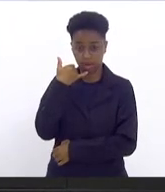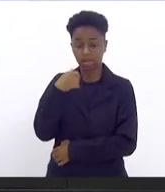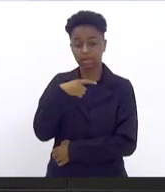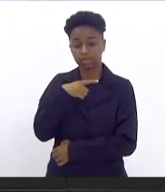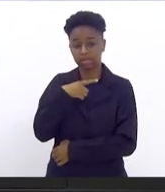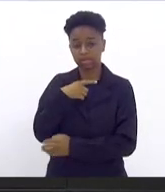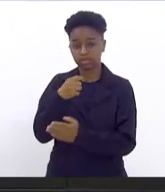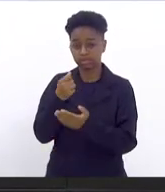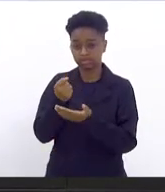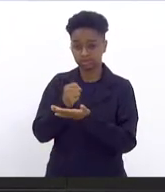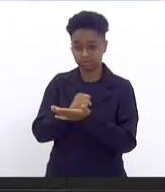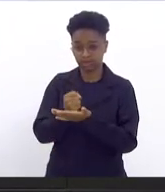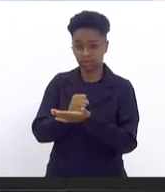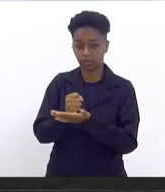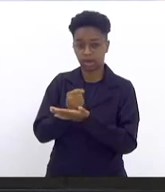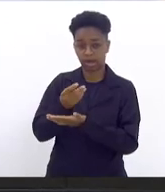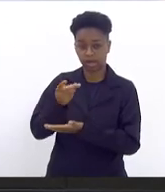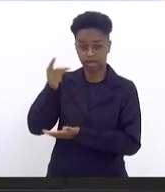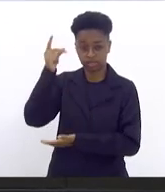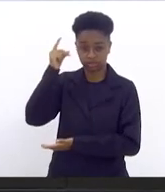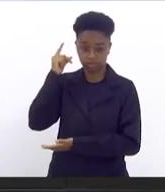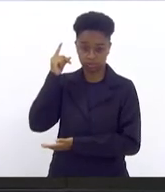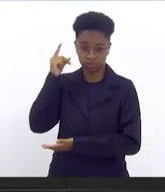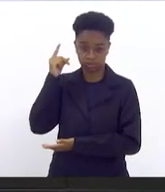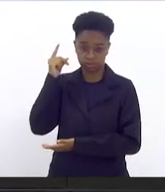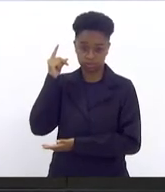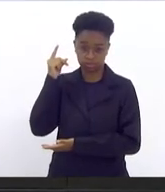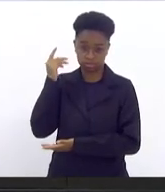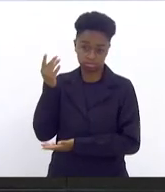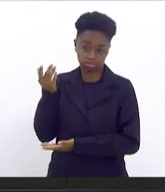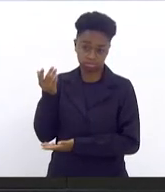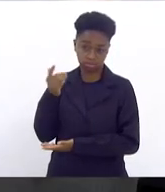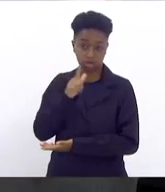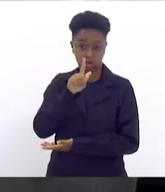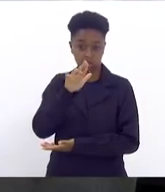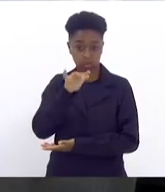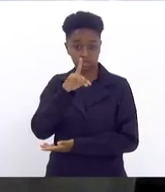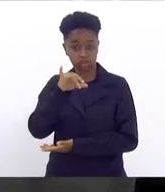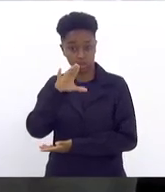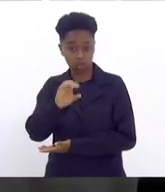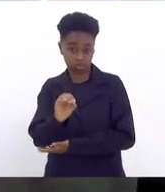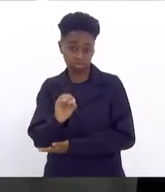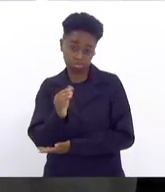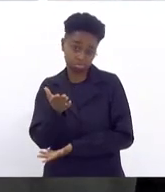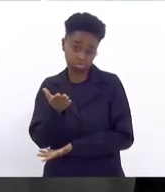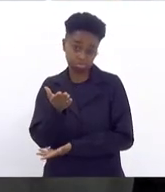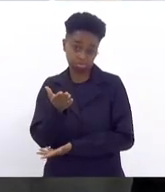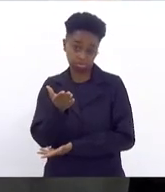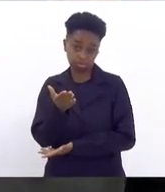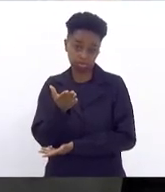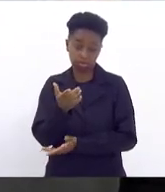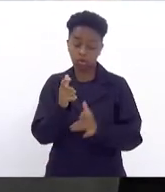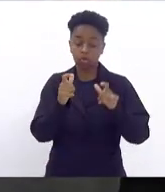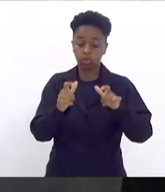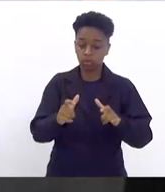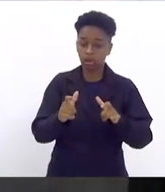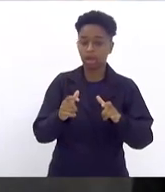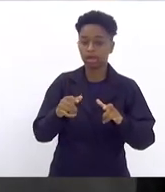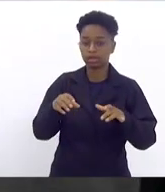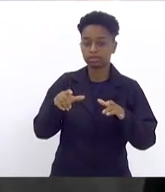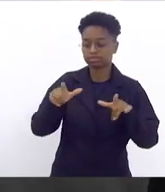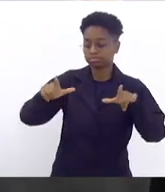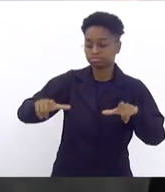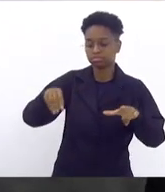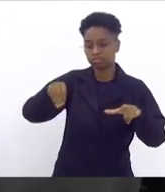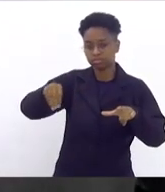Jogos antigos. Lúdicos eu gosto. Lúdicos são jogos lúdicos. Espaços para jogos de tabuleiro,